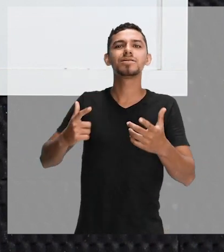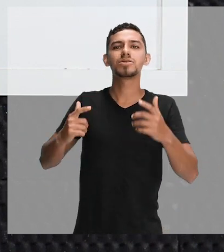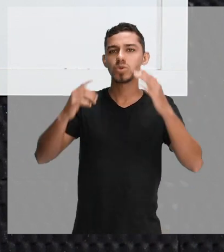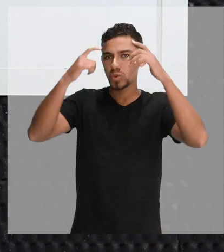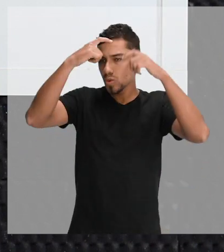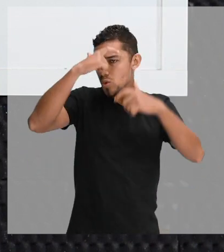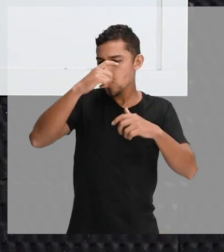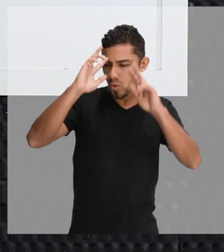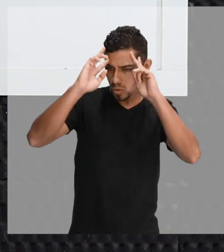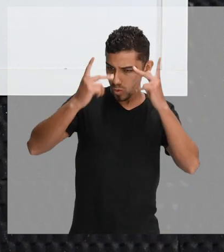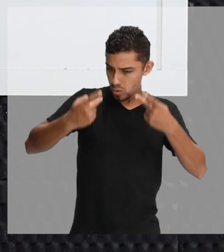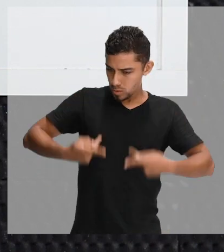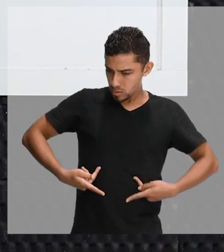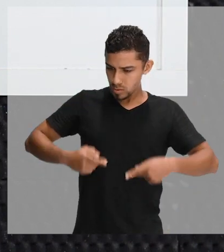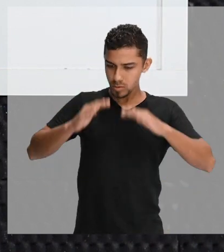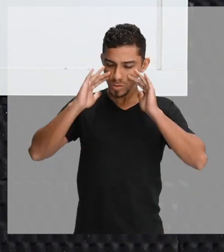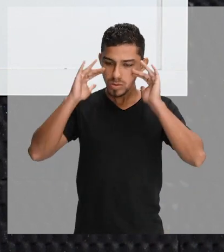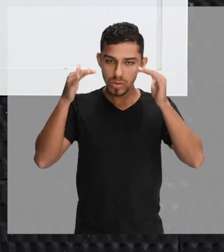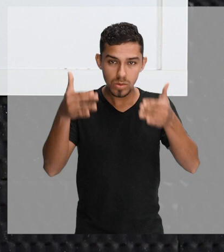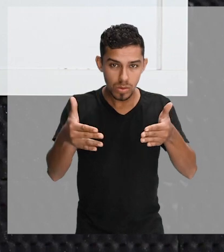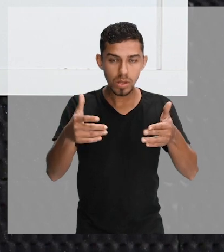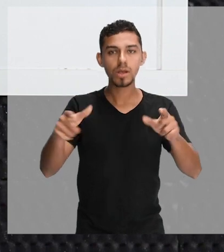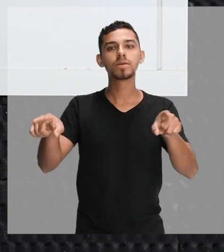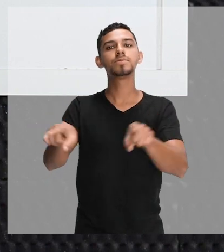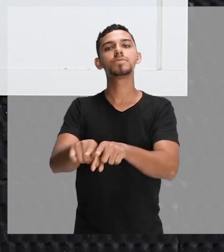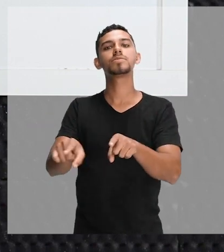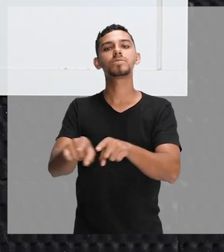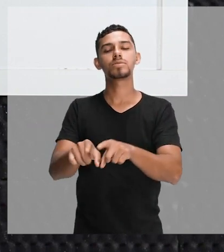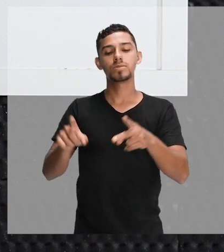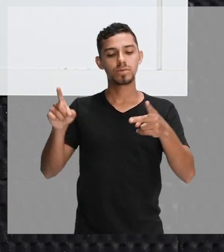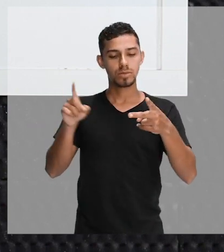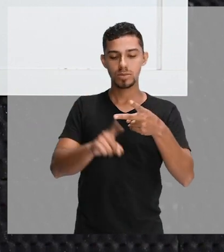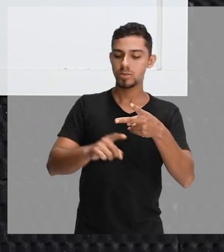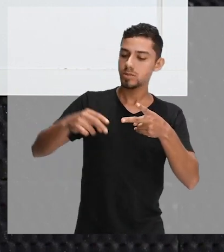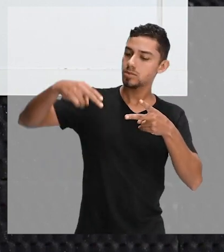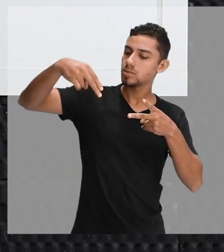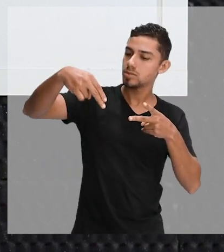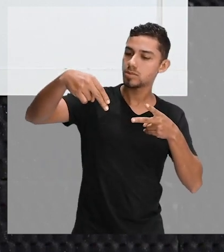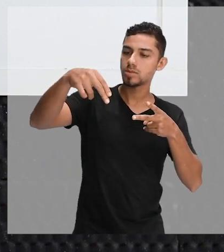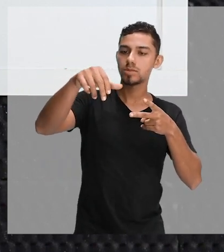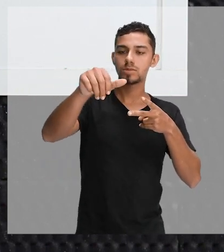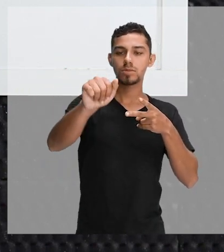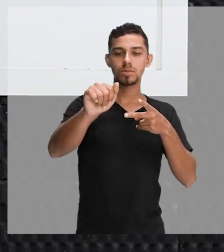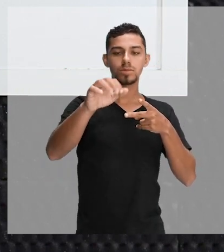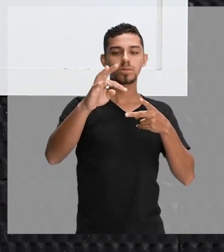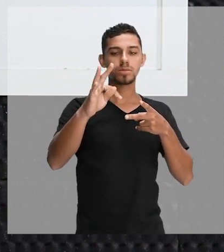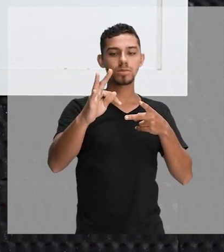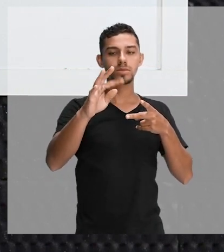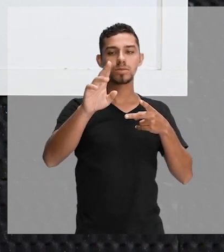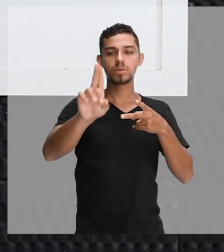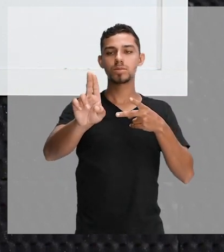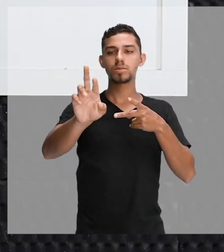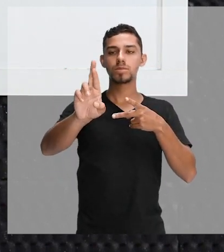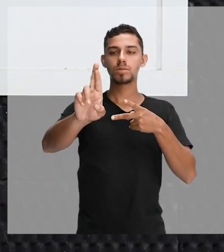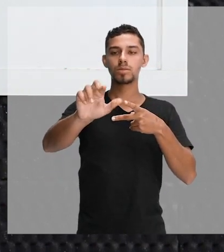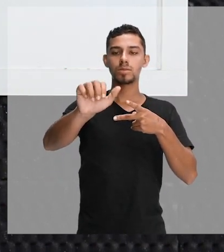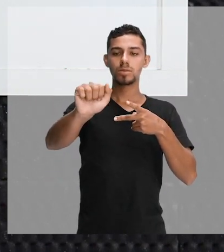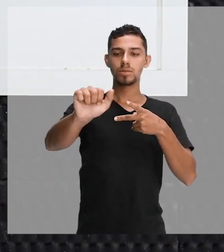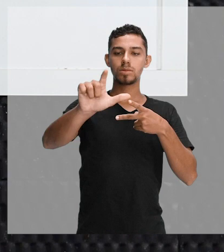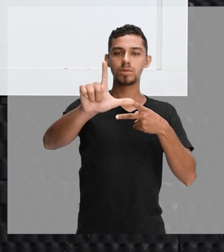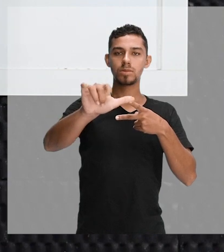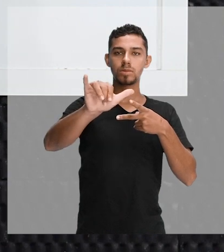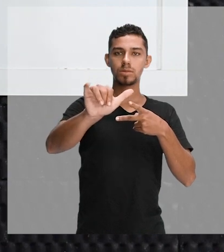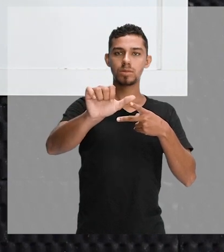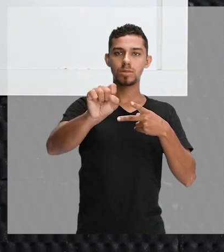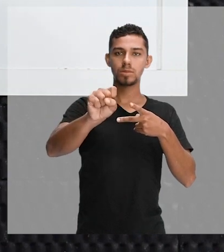temos aqui o naturalismo. Professor, O naturalismo parece que diz aí que